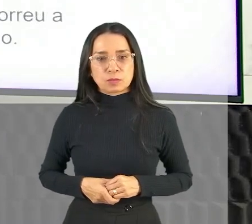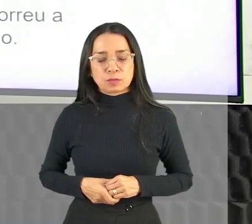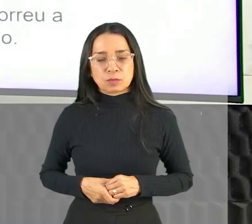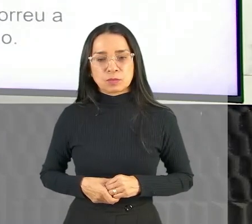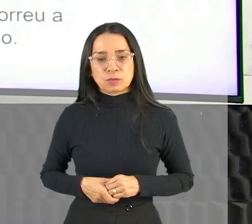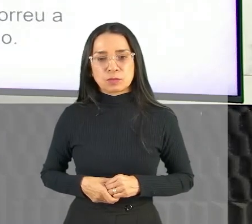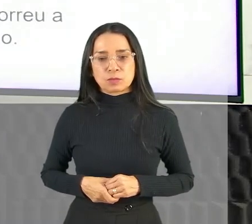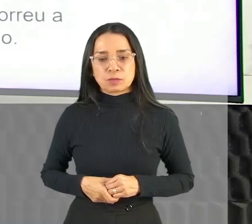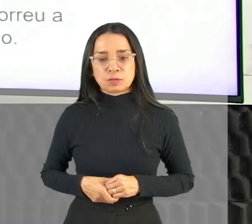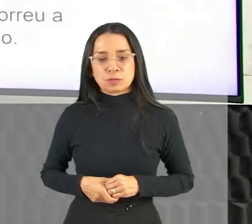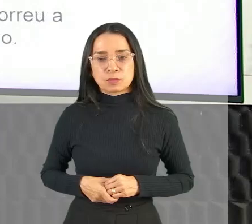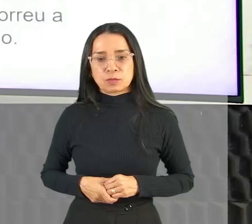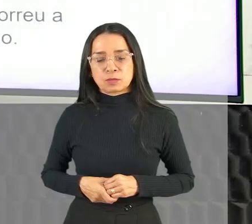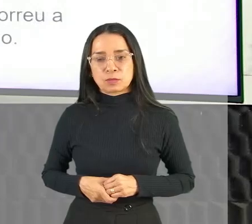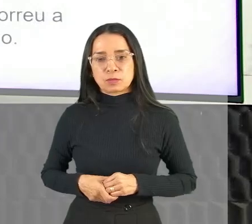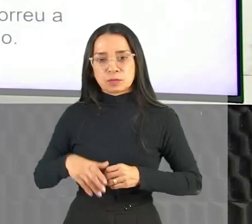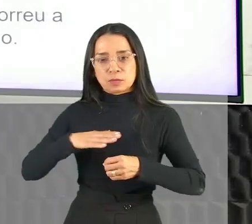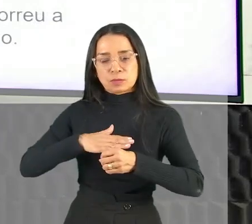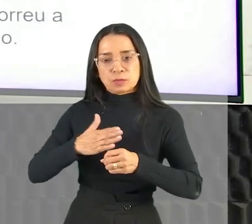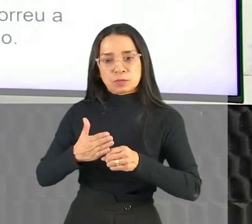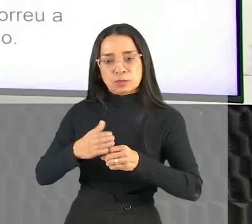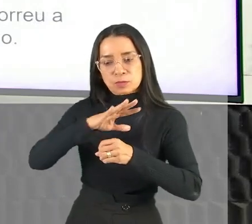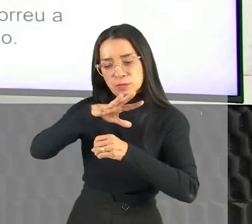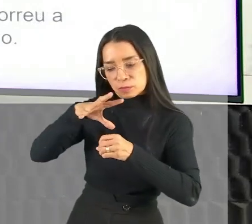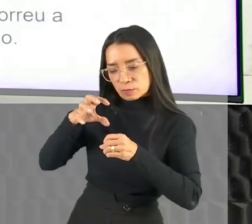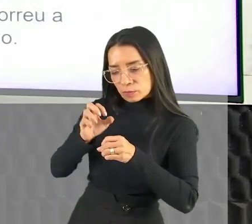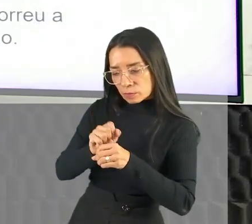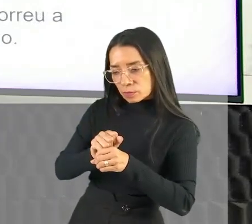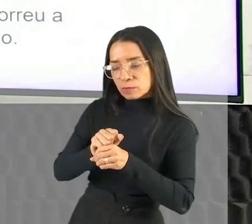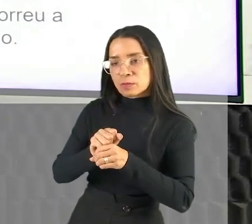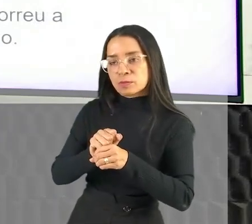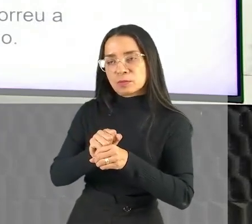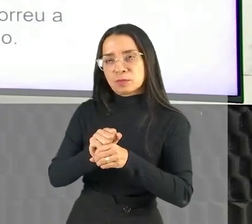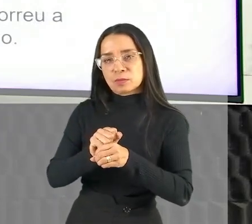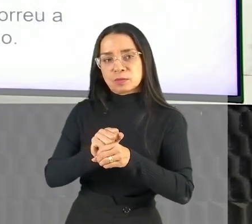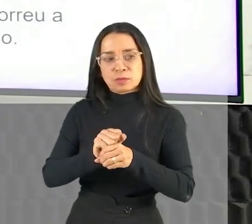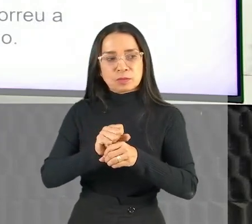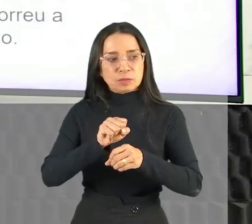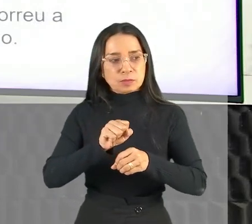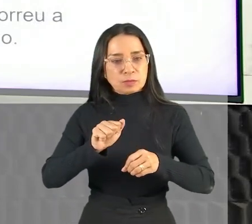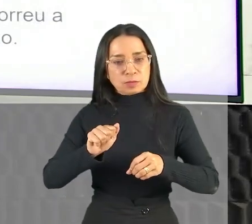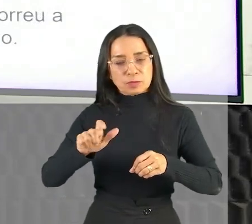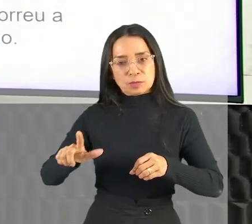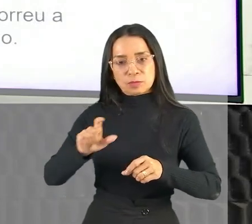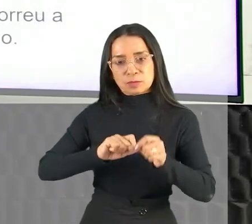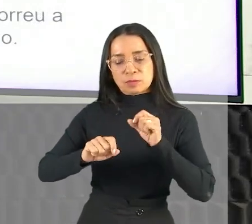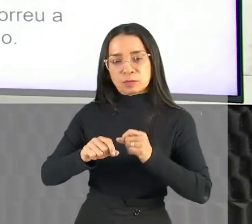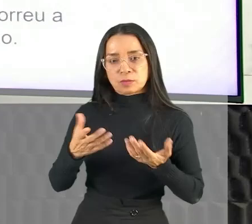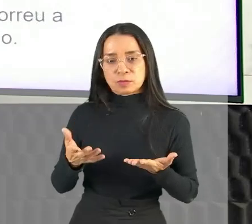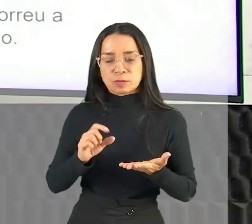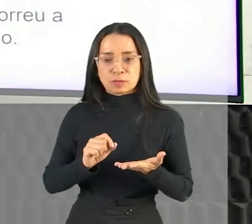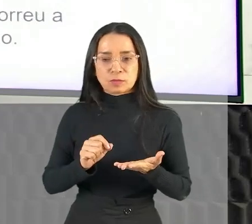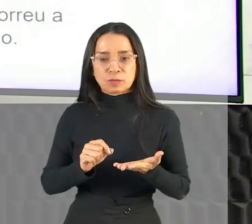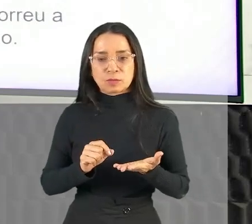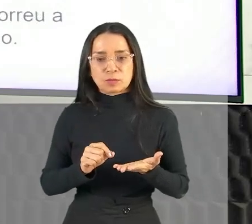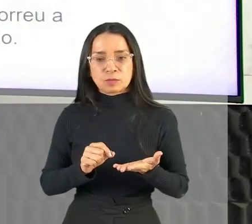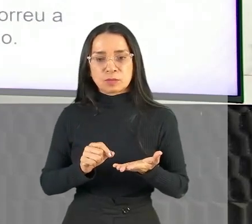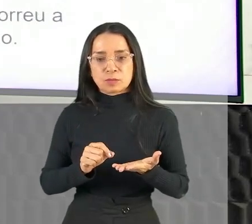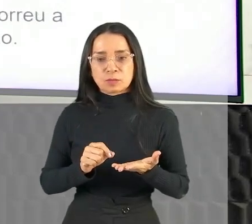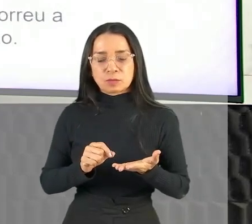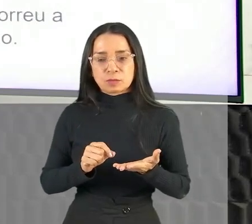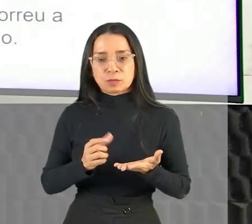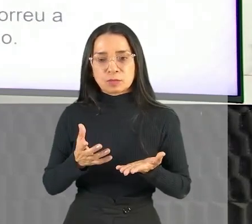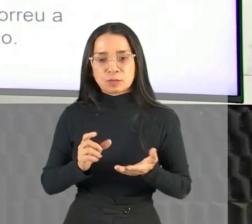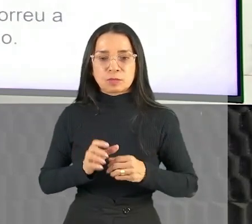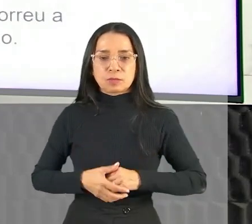E assim, a batata foi tomada por aquele sal, né? Então, houve uma difusão, um transporte que ocorreu a favor